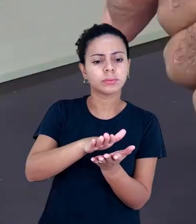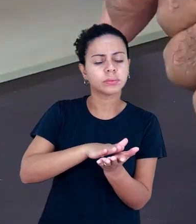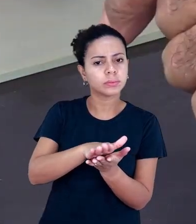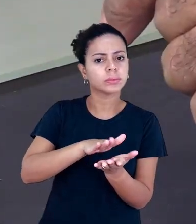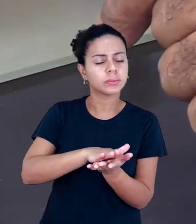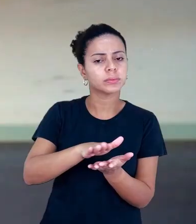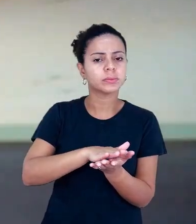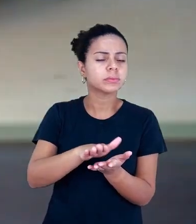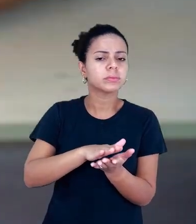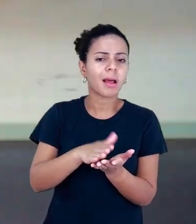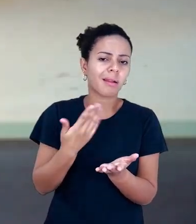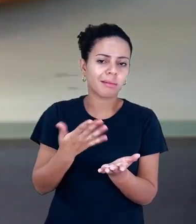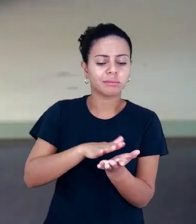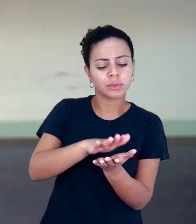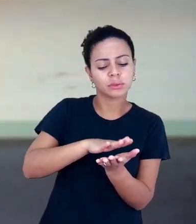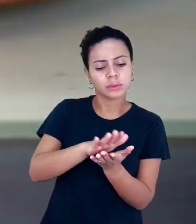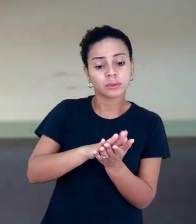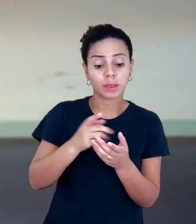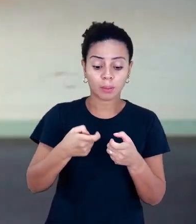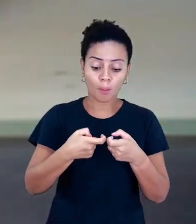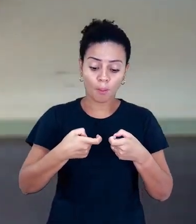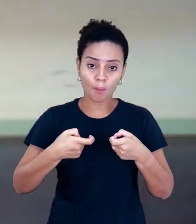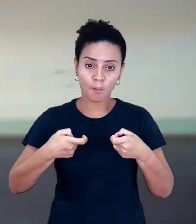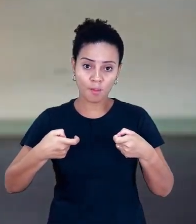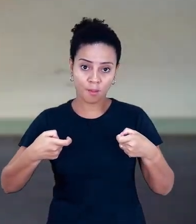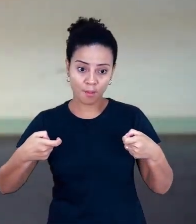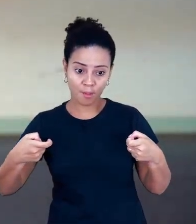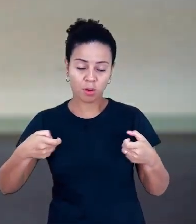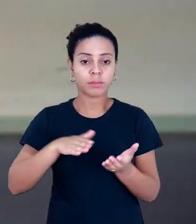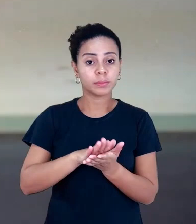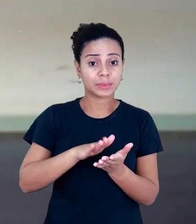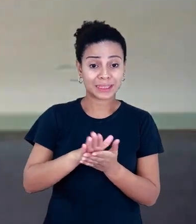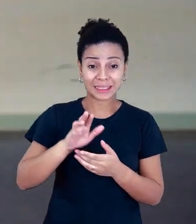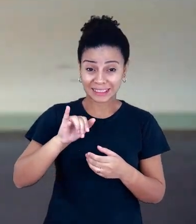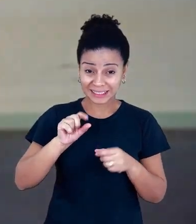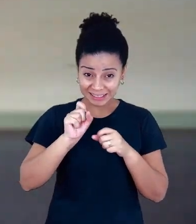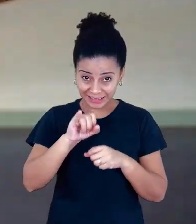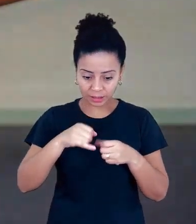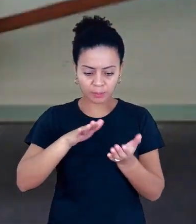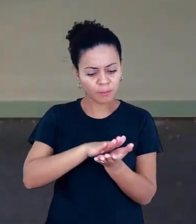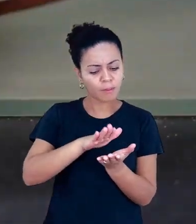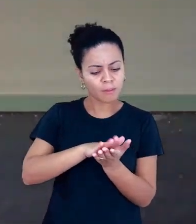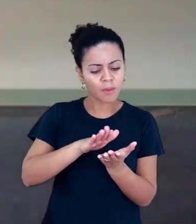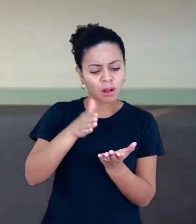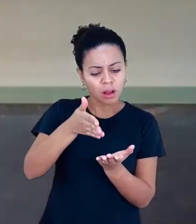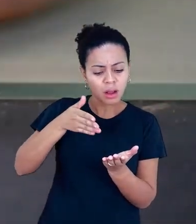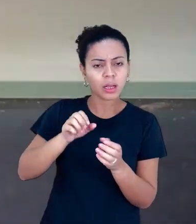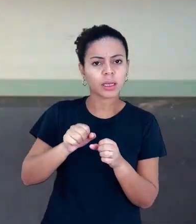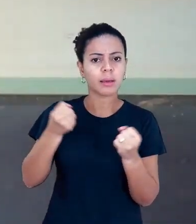esmerilhada com pressão suficiente para formar um cilindro. Se a amostra se fragmentar antes de atingir o diâmetro de